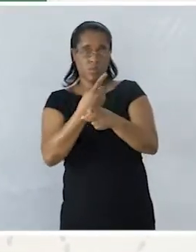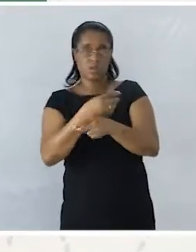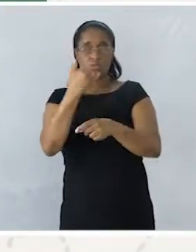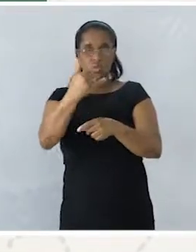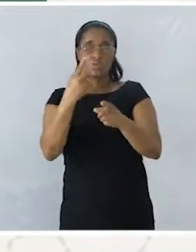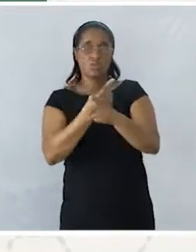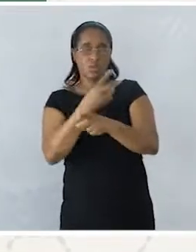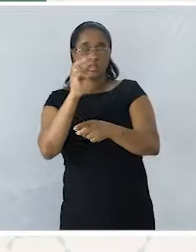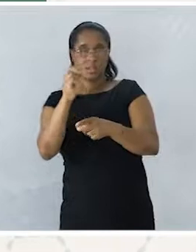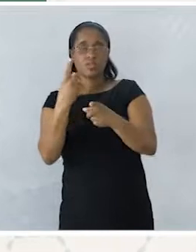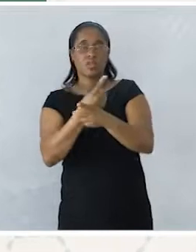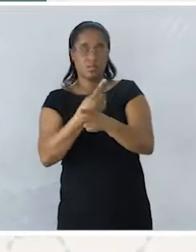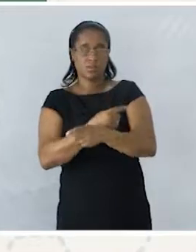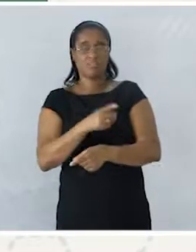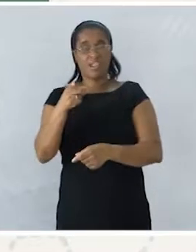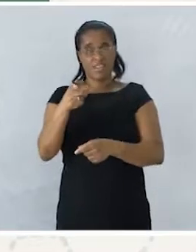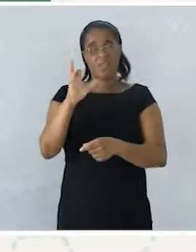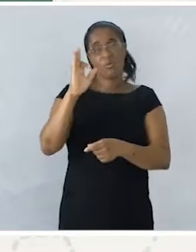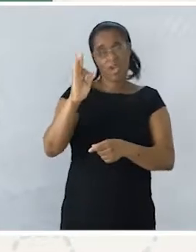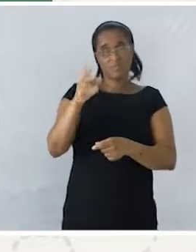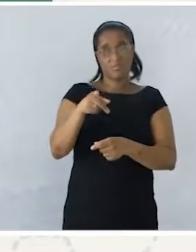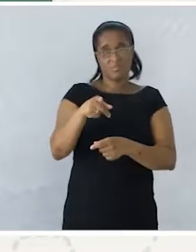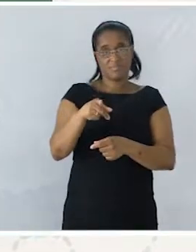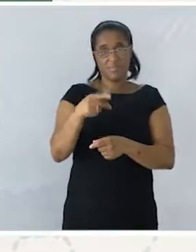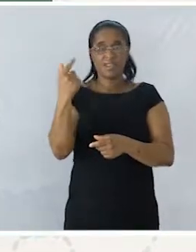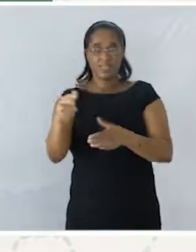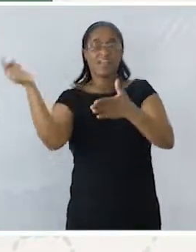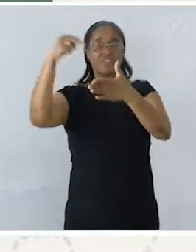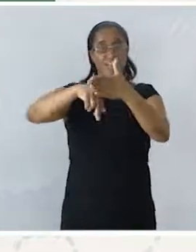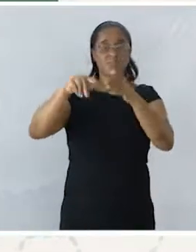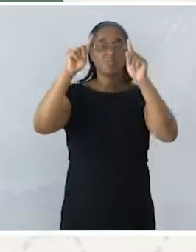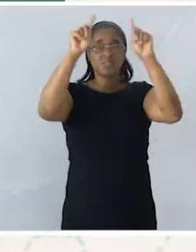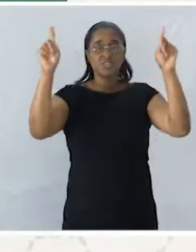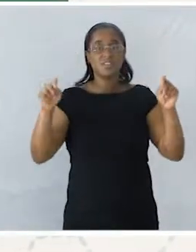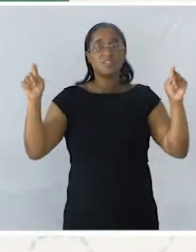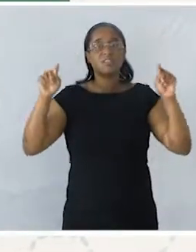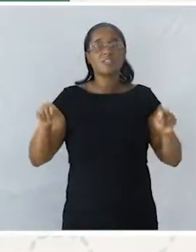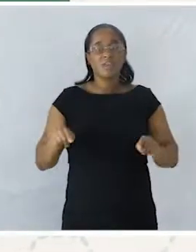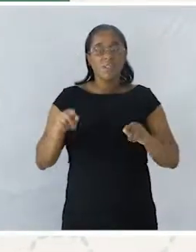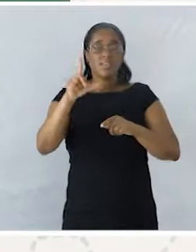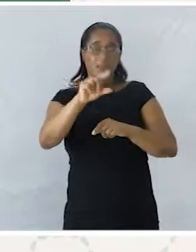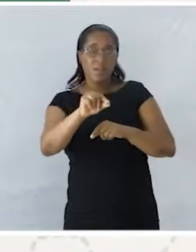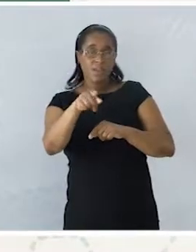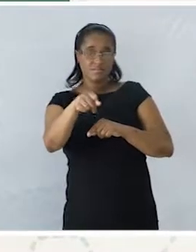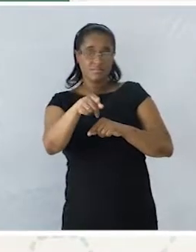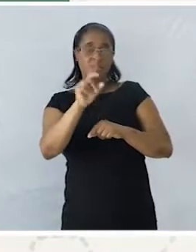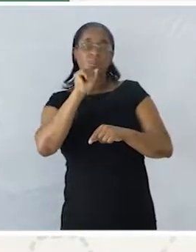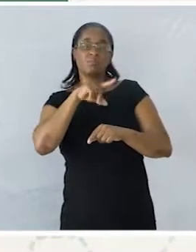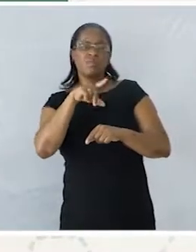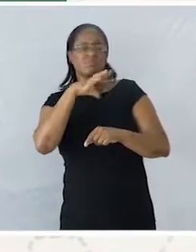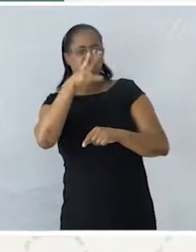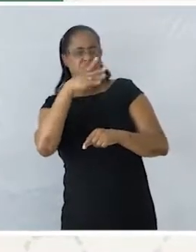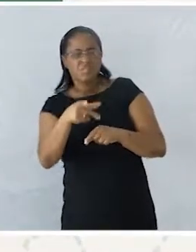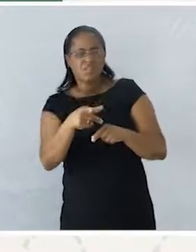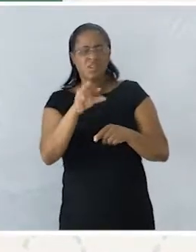elemento, 3 é o elemento. Aqui o 4, que está dentro de chaveta também, podemos dizer, professor, aqui